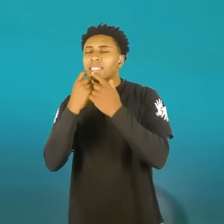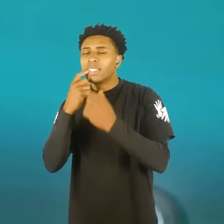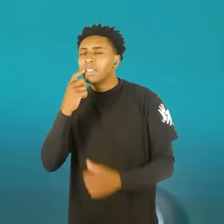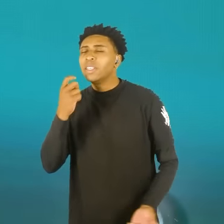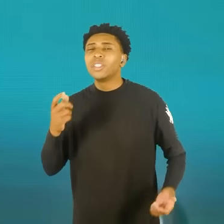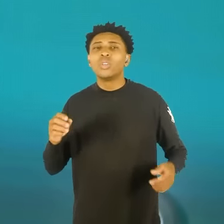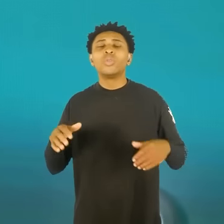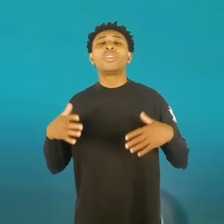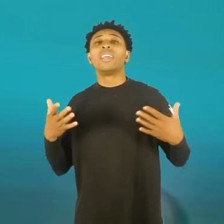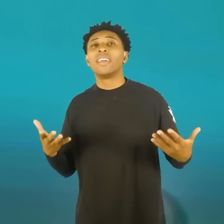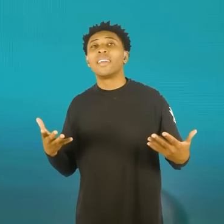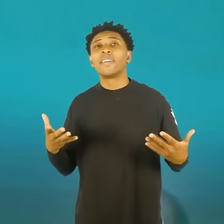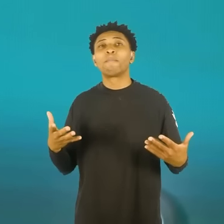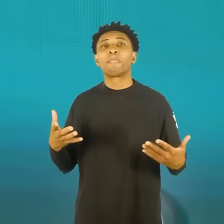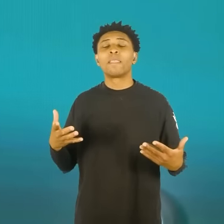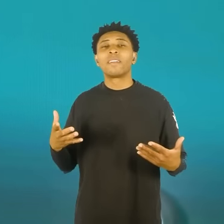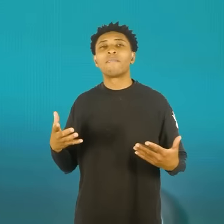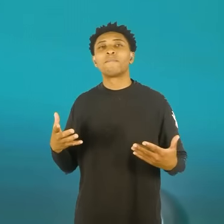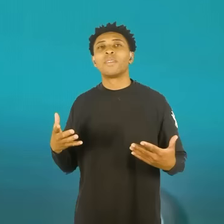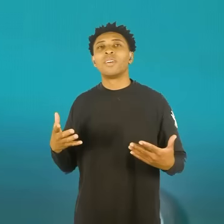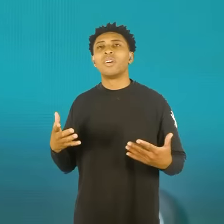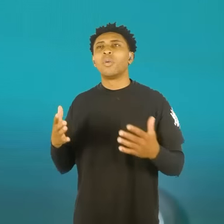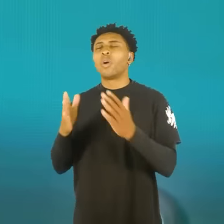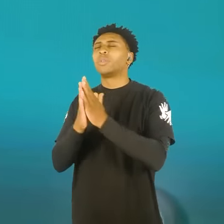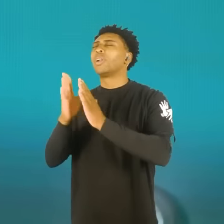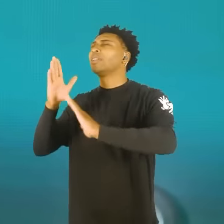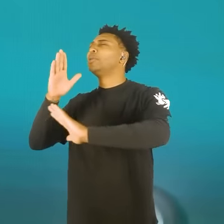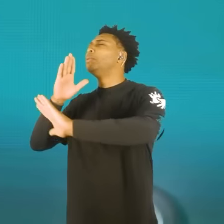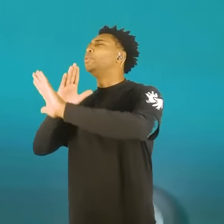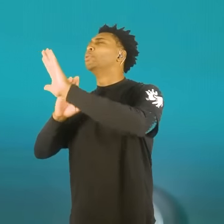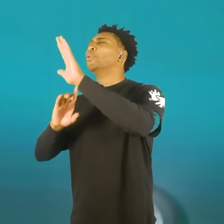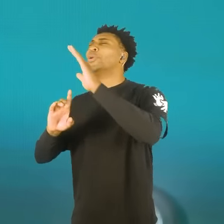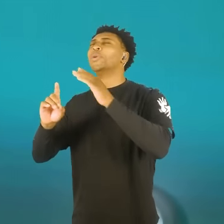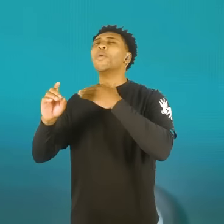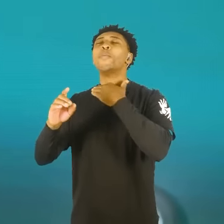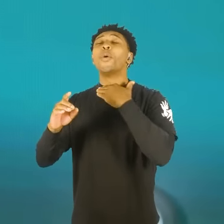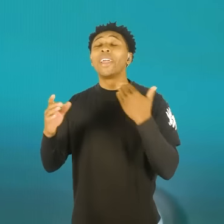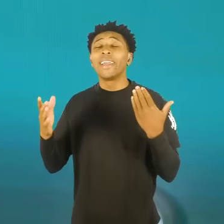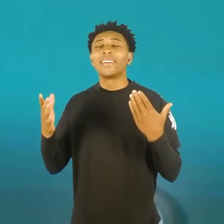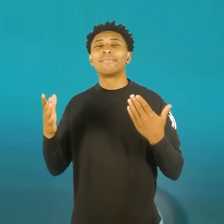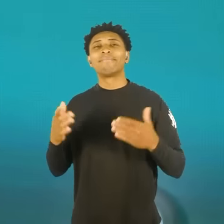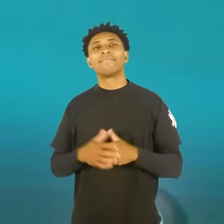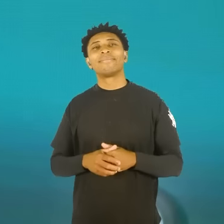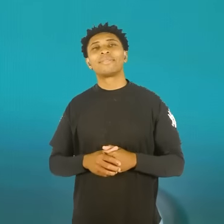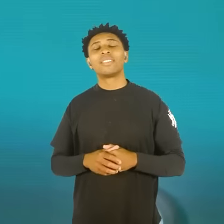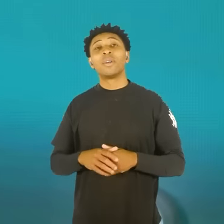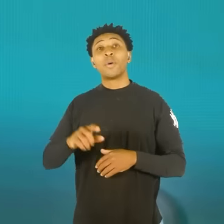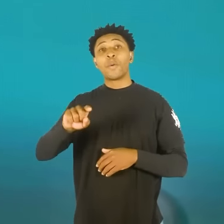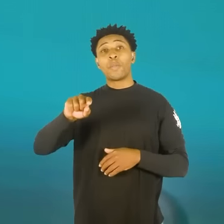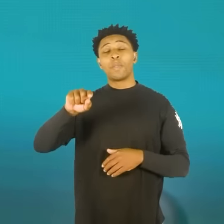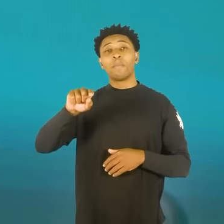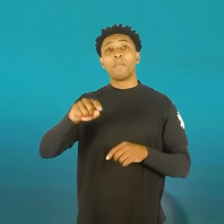Como pode um adorador acabar assim? Mas, no ano